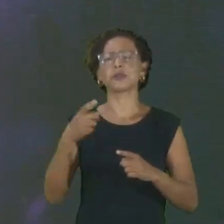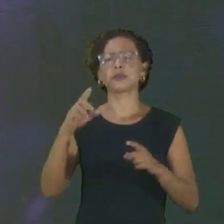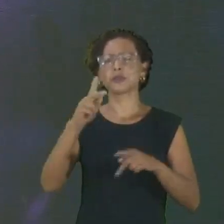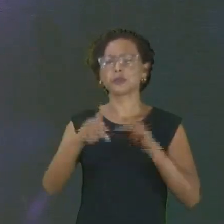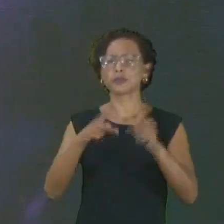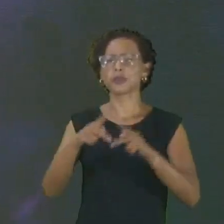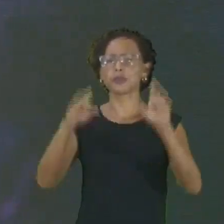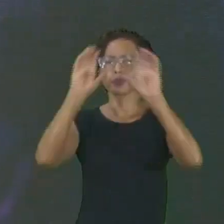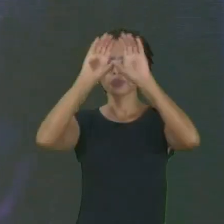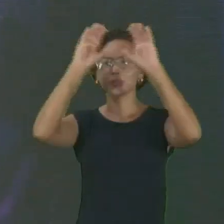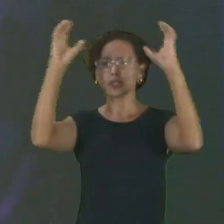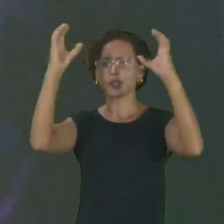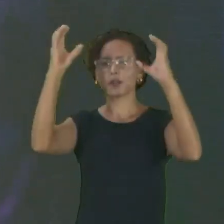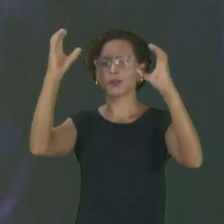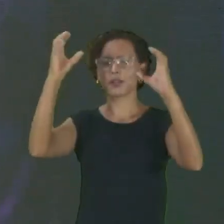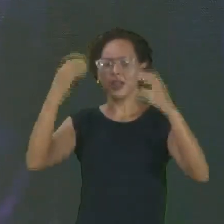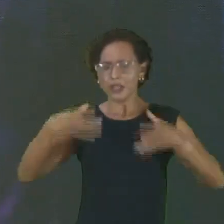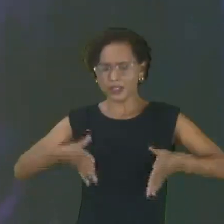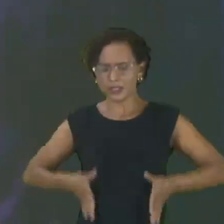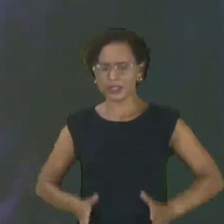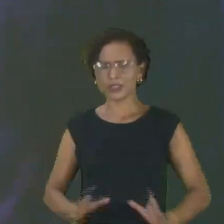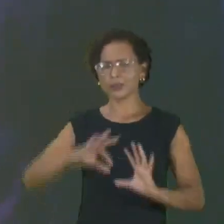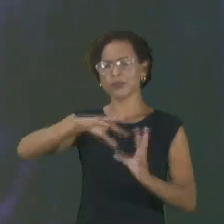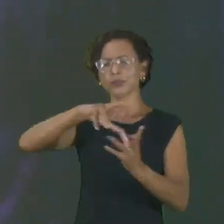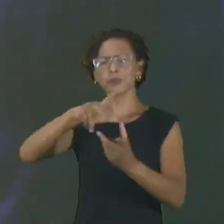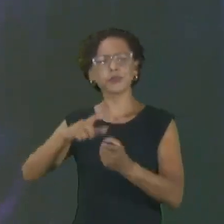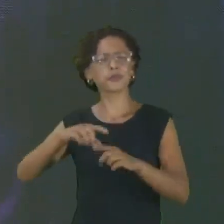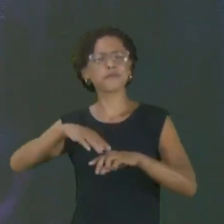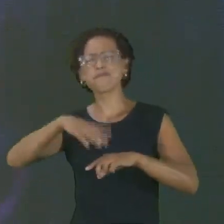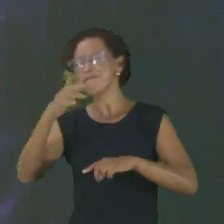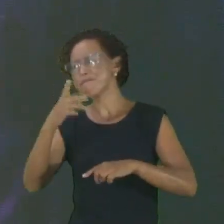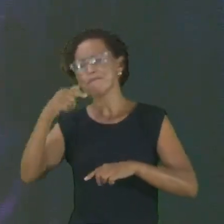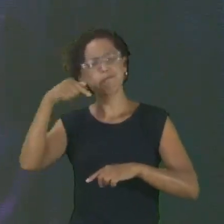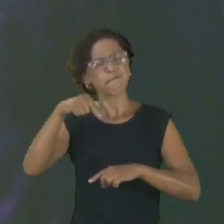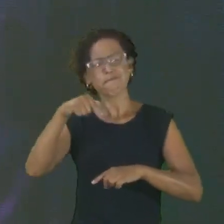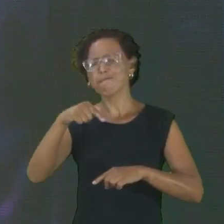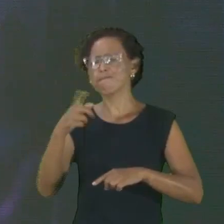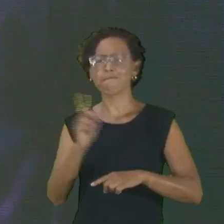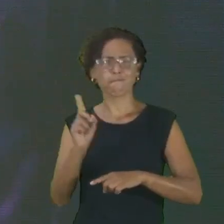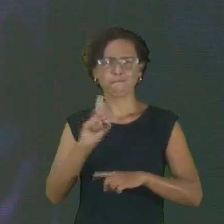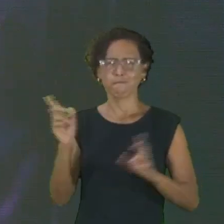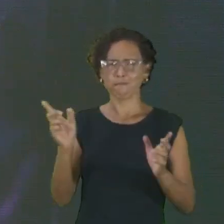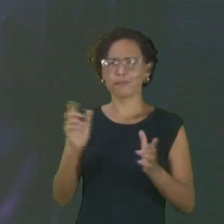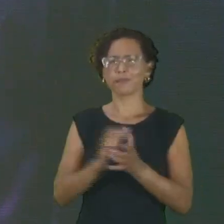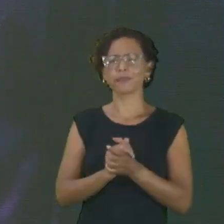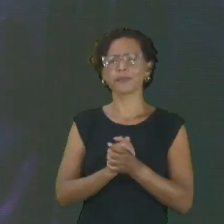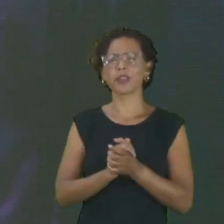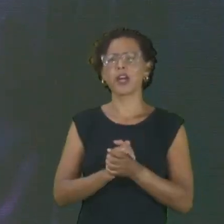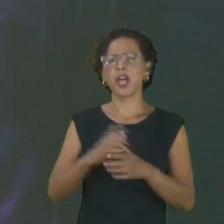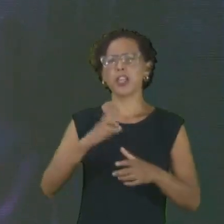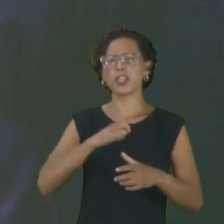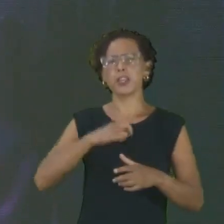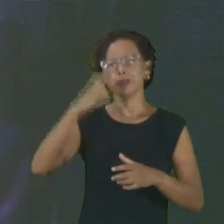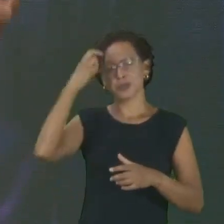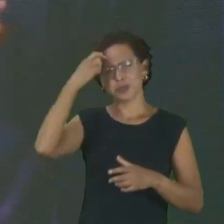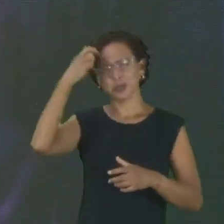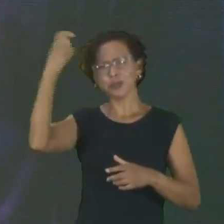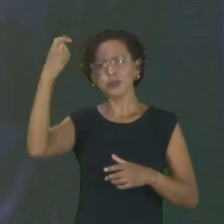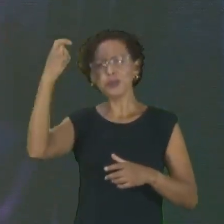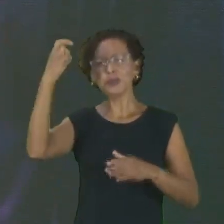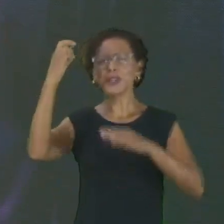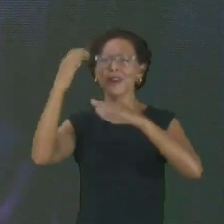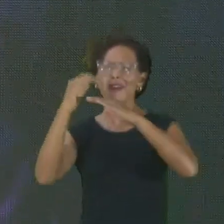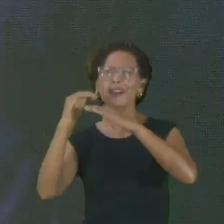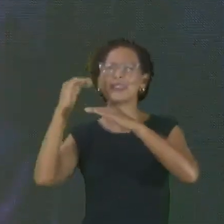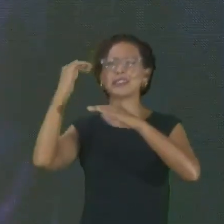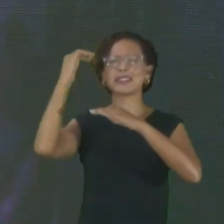daqui. Nós temos uma outra cultura, uma cultura que prevalece sobre a cultura brasileira